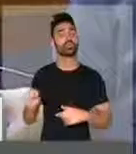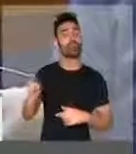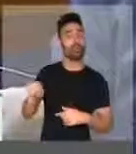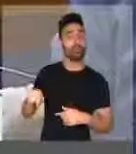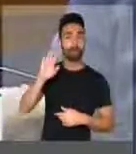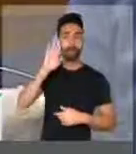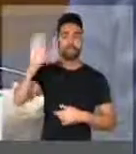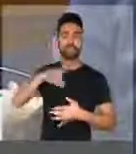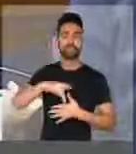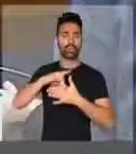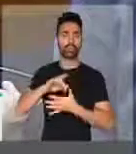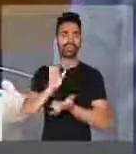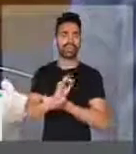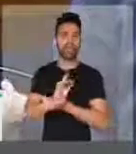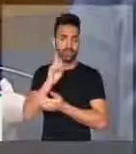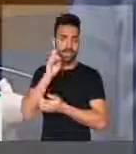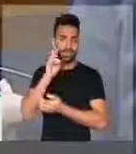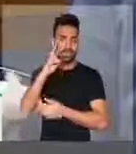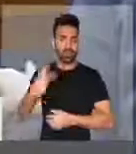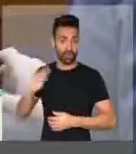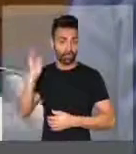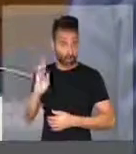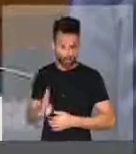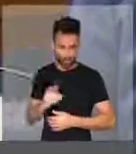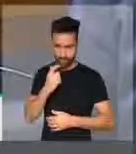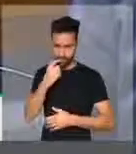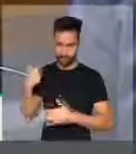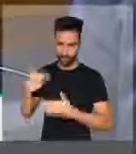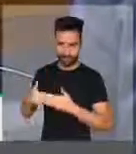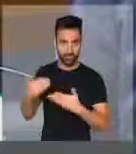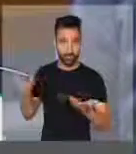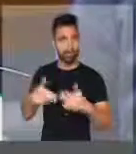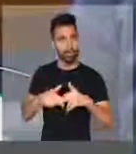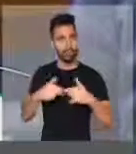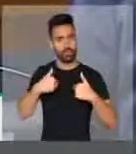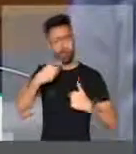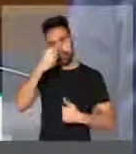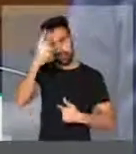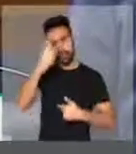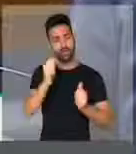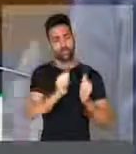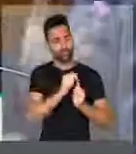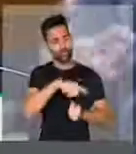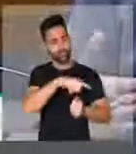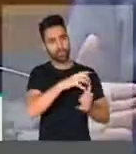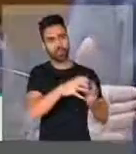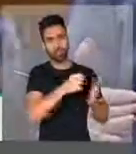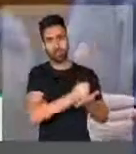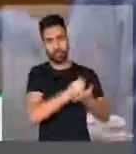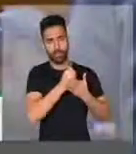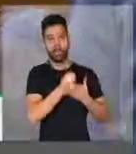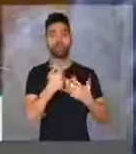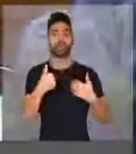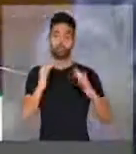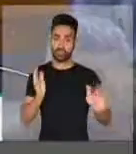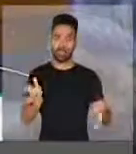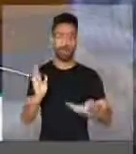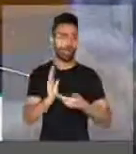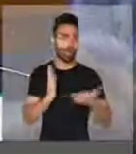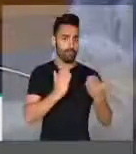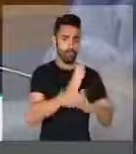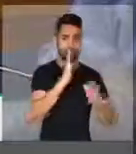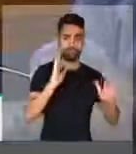maior líder popular da história recente do Brasil, numa iniciativa de nossa autoria, apoiada por nossa bancada, foi aprovada na Câmara antes